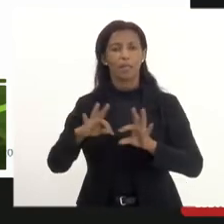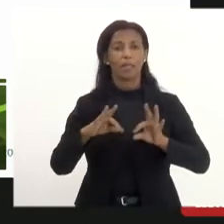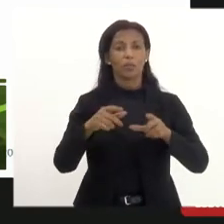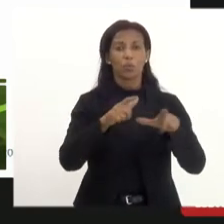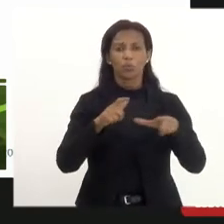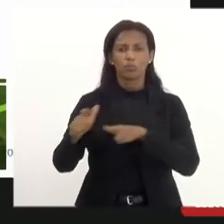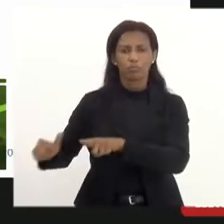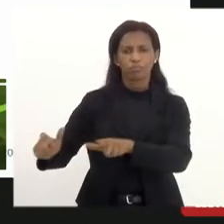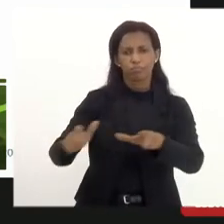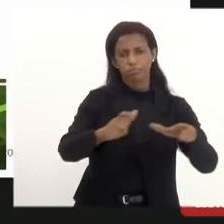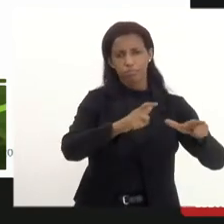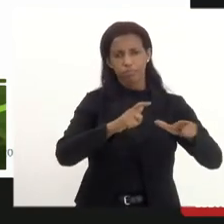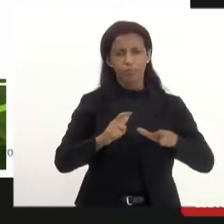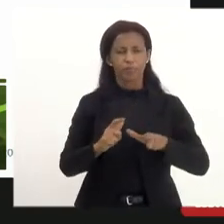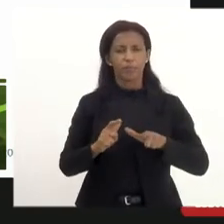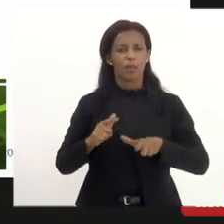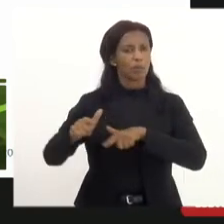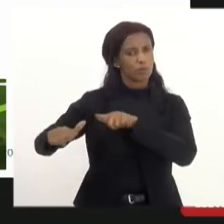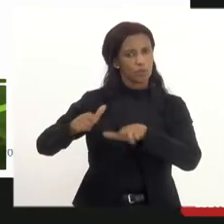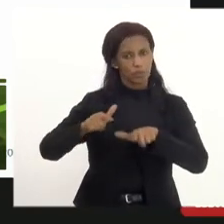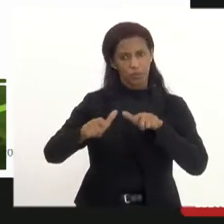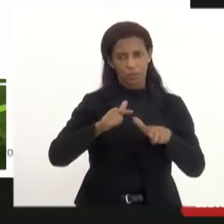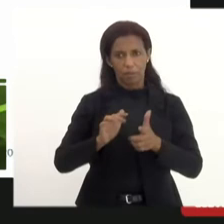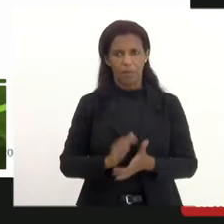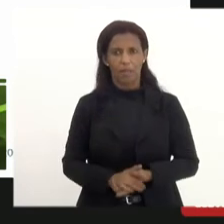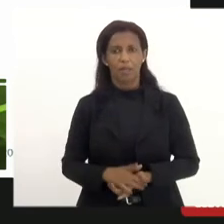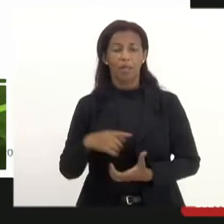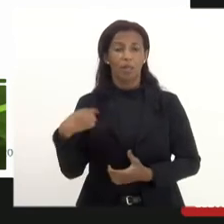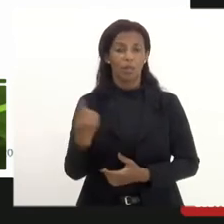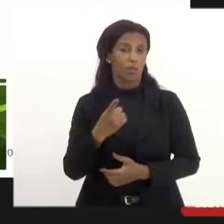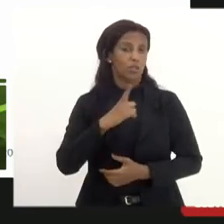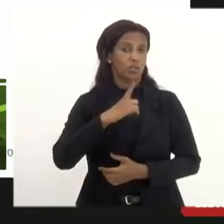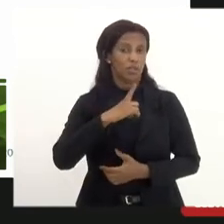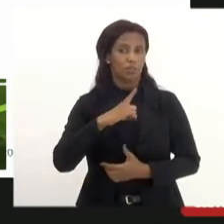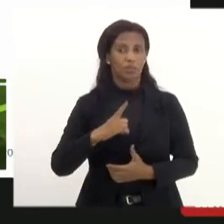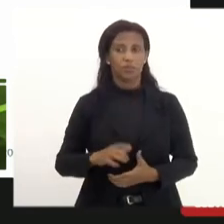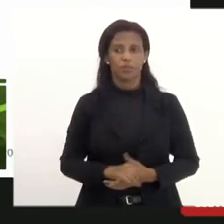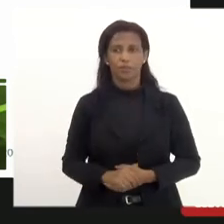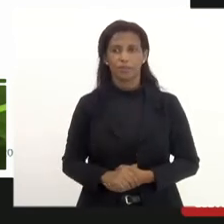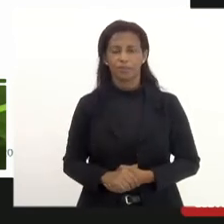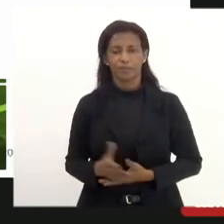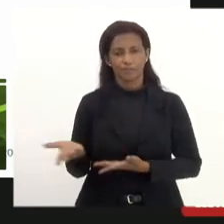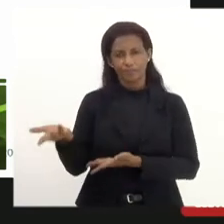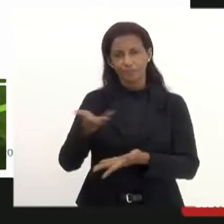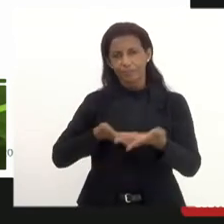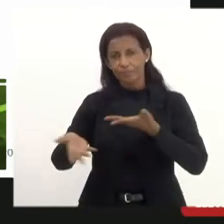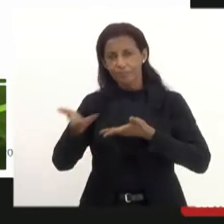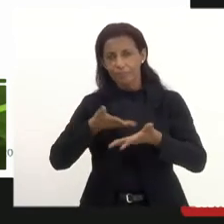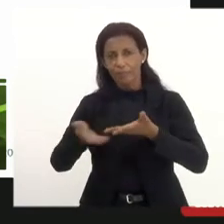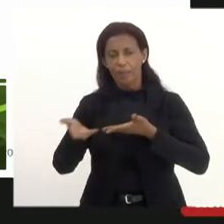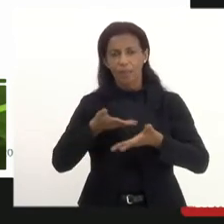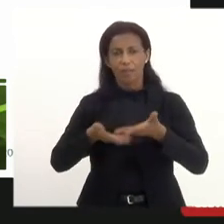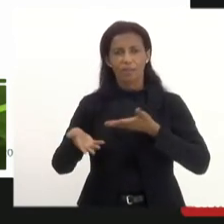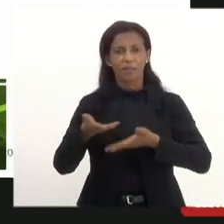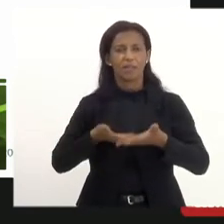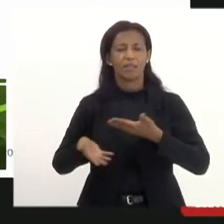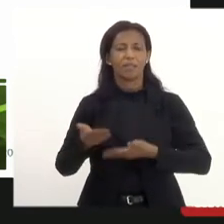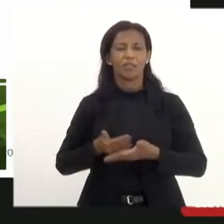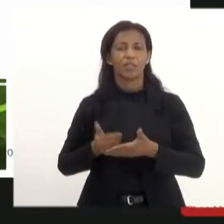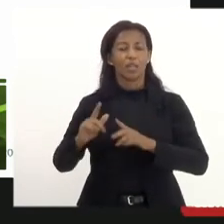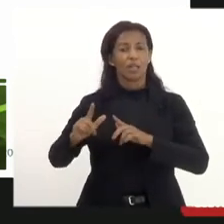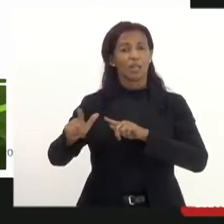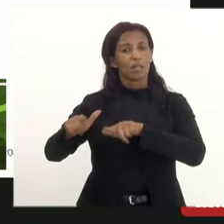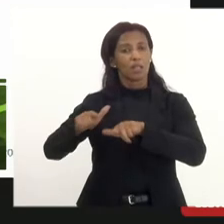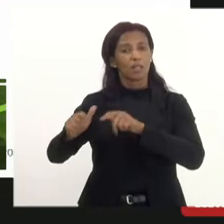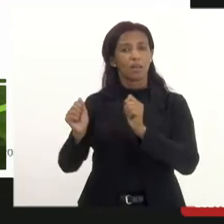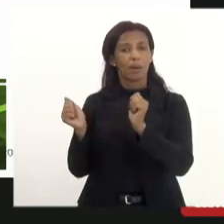nós atuamos. Então, nós temos parcerias com organizações que atuam